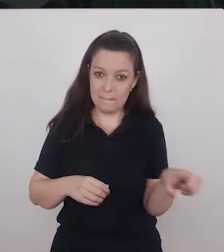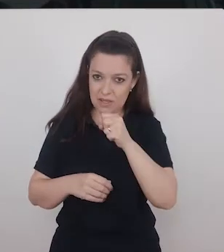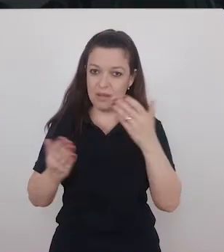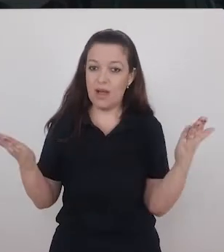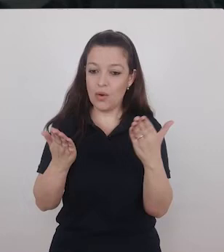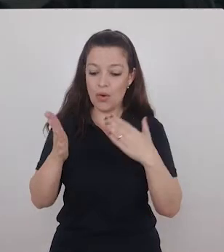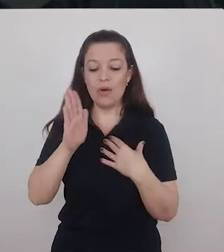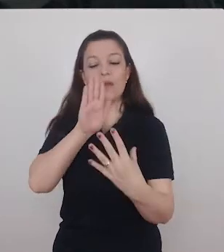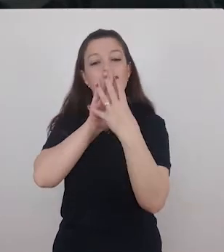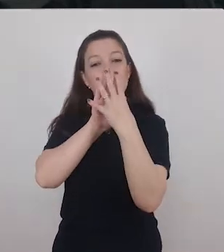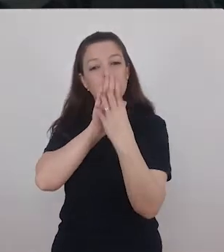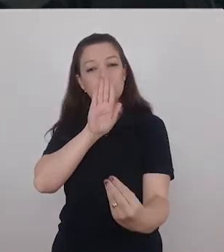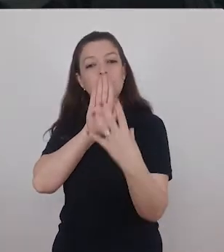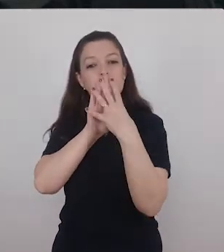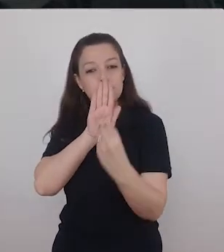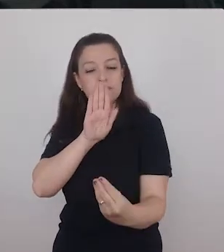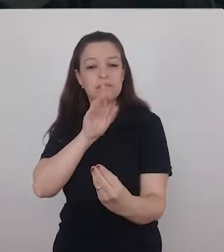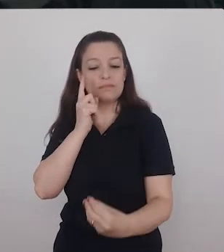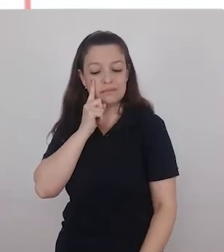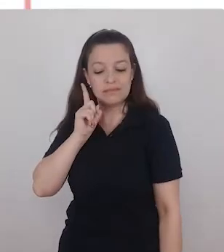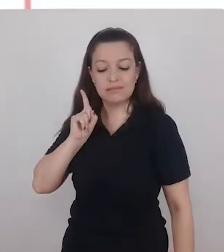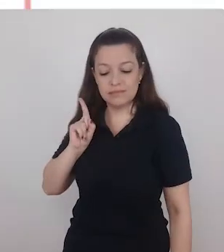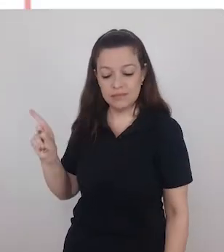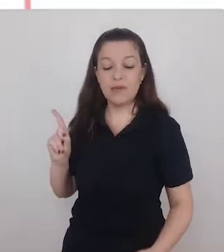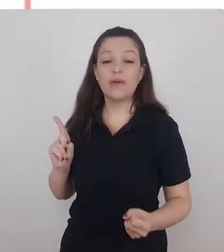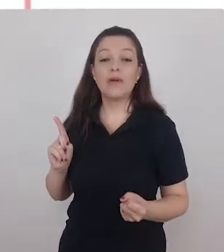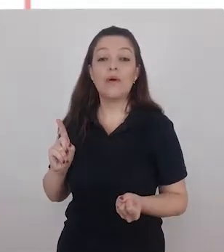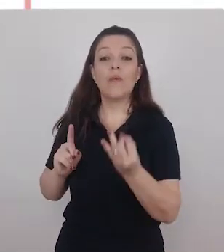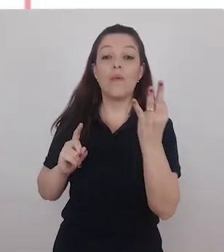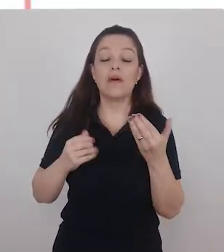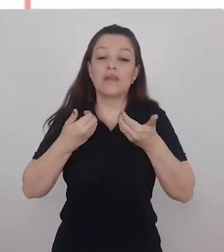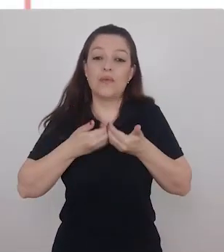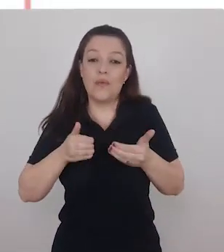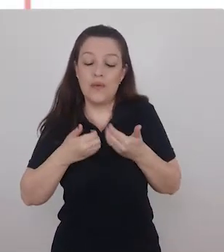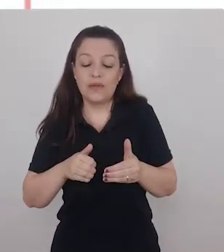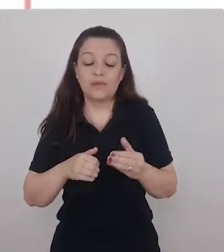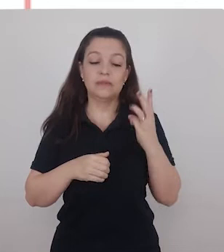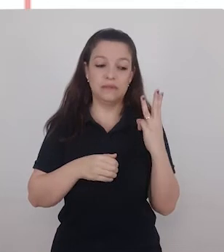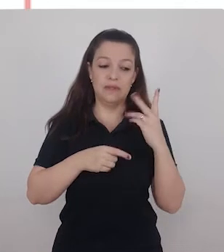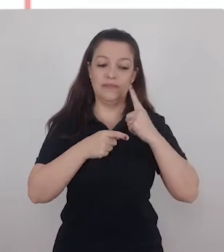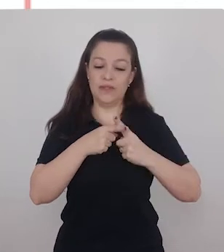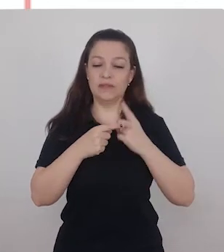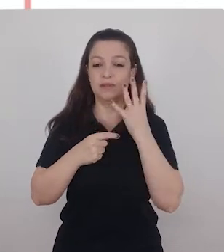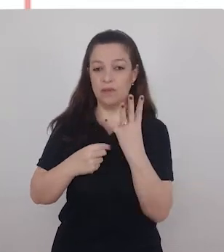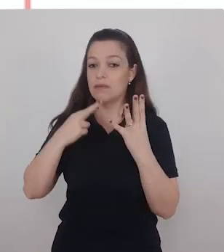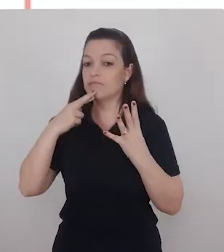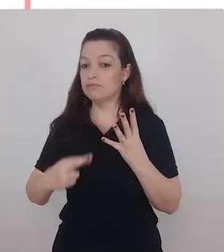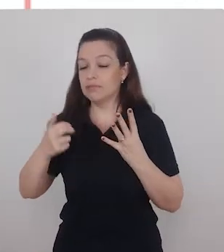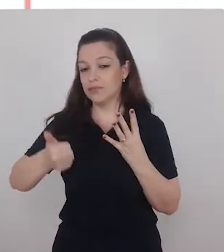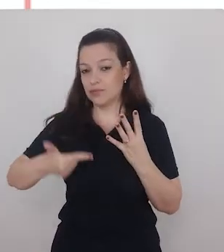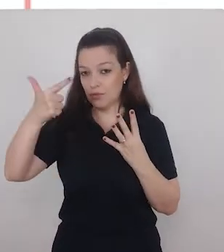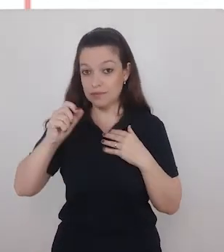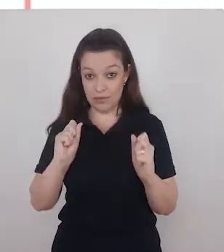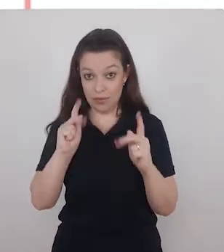matemática e registrem lá os 3 ônibus escolares com a quantidade de pneus, né? Então, 3 vezes 4